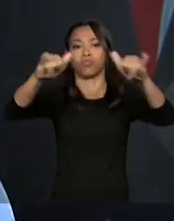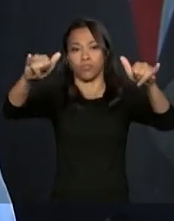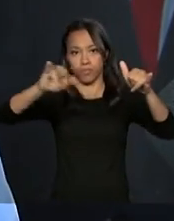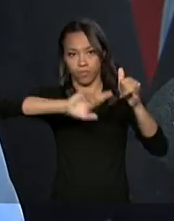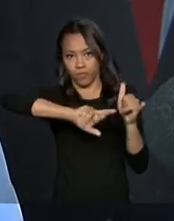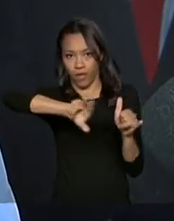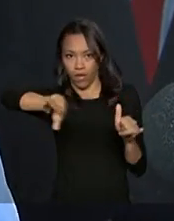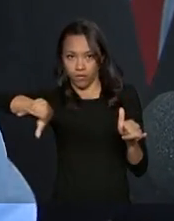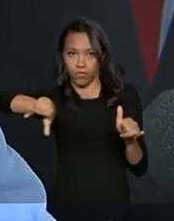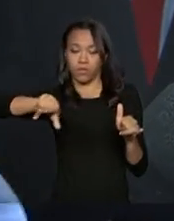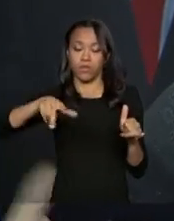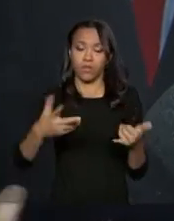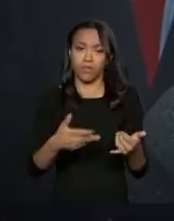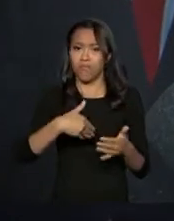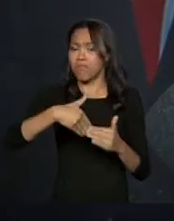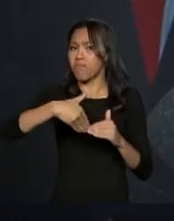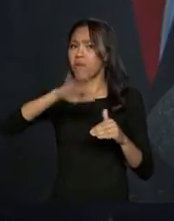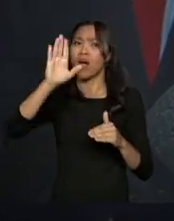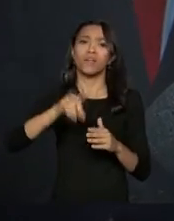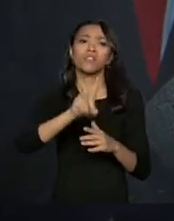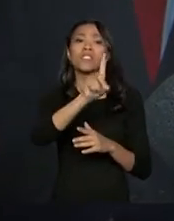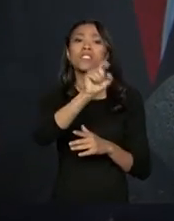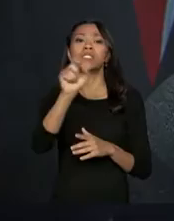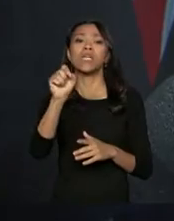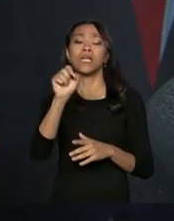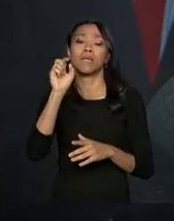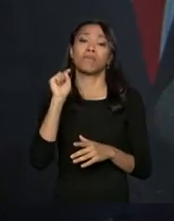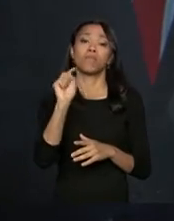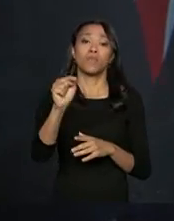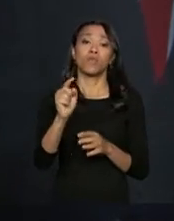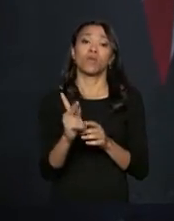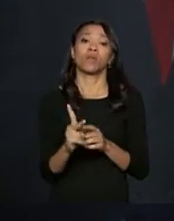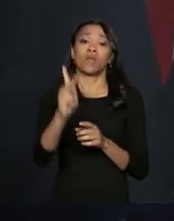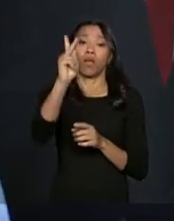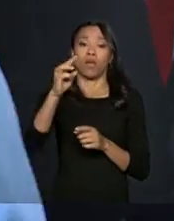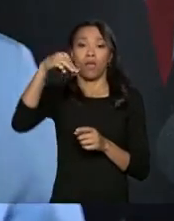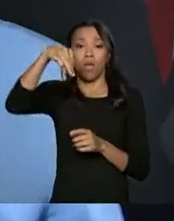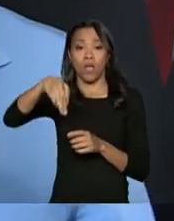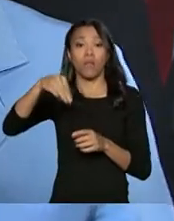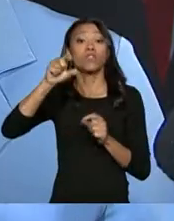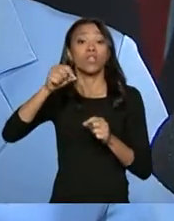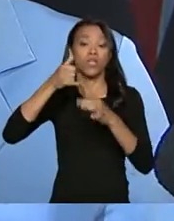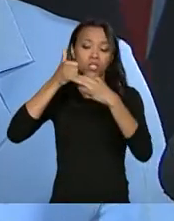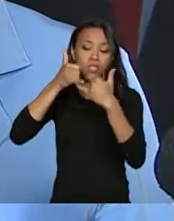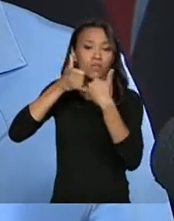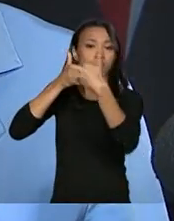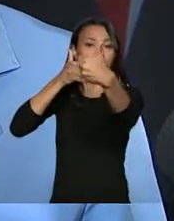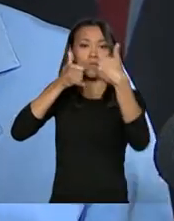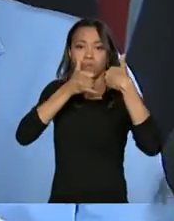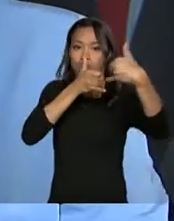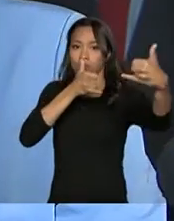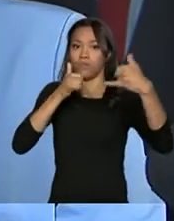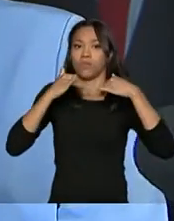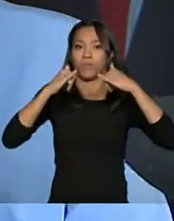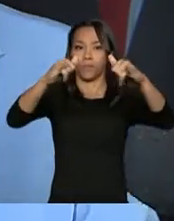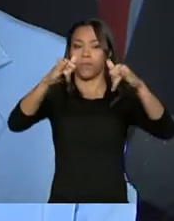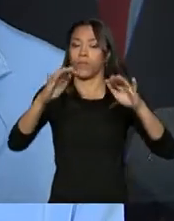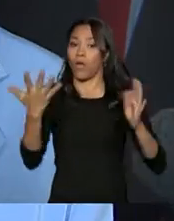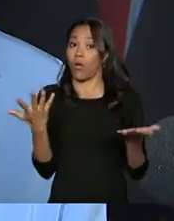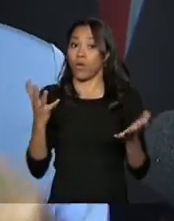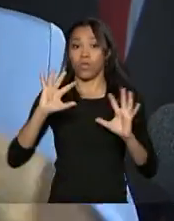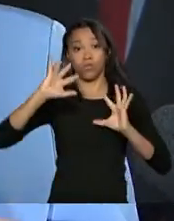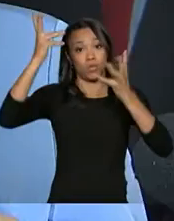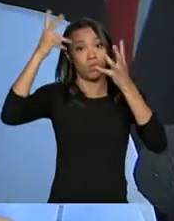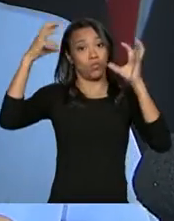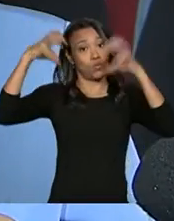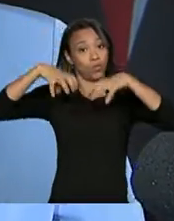mais de 100 mil quilômetros de linha de transmissão. Você imagina, o regime de chuva é diferente, no